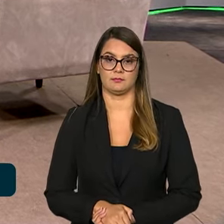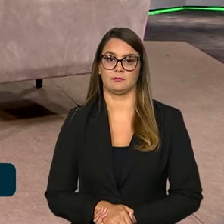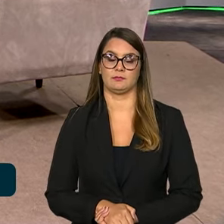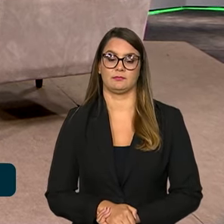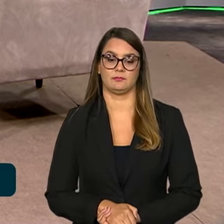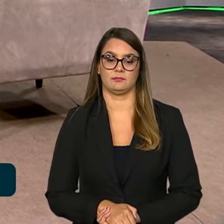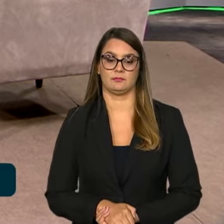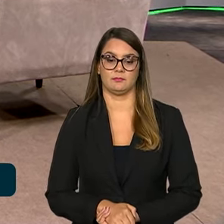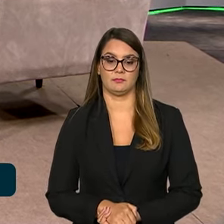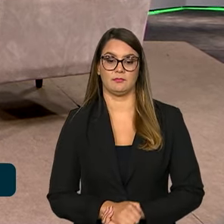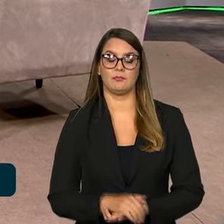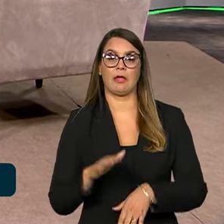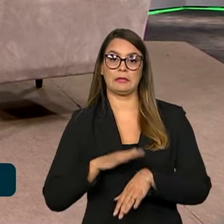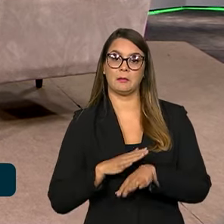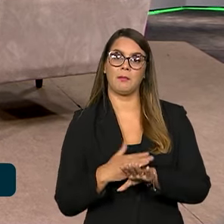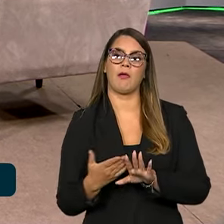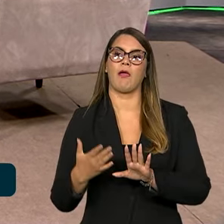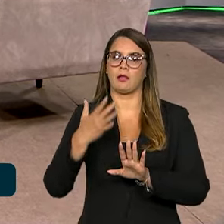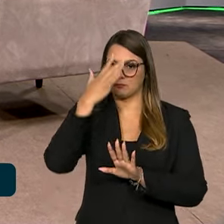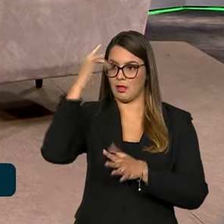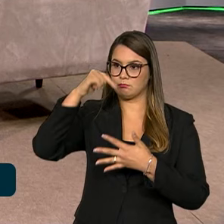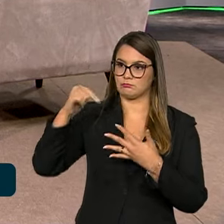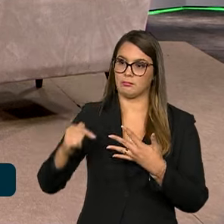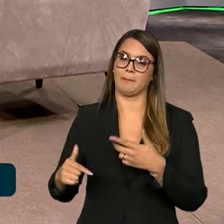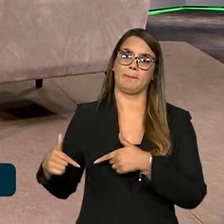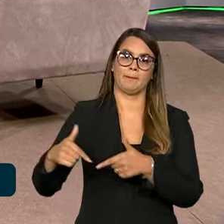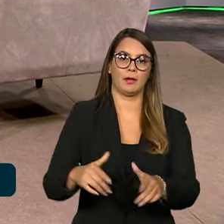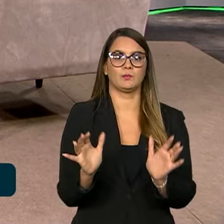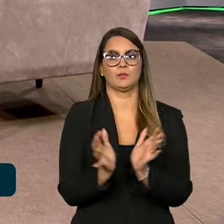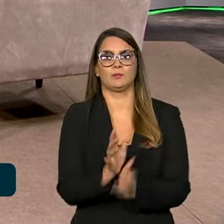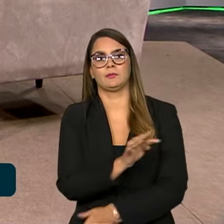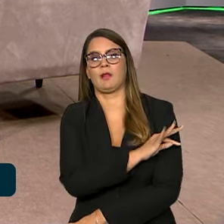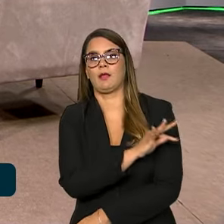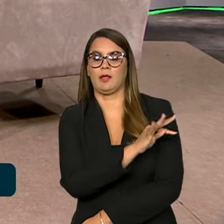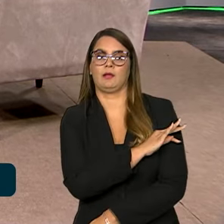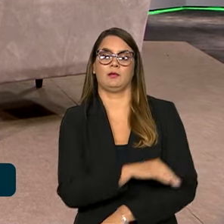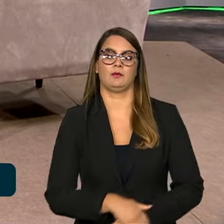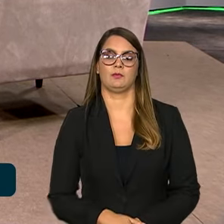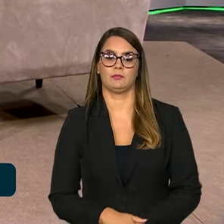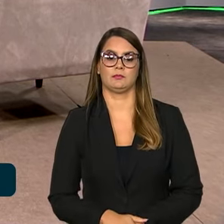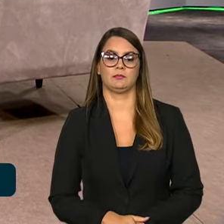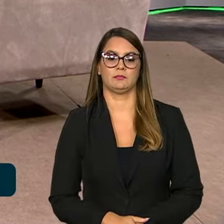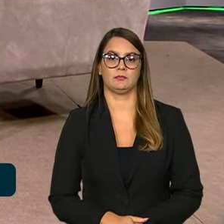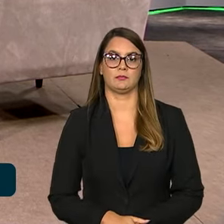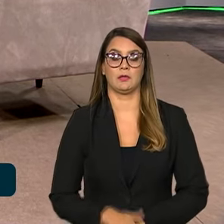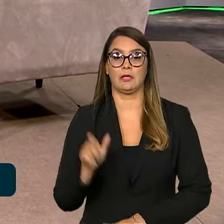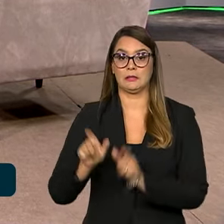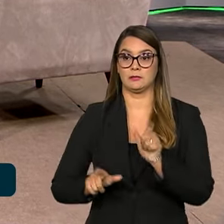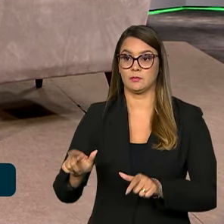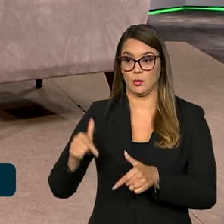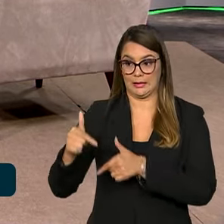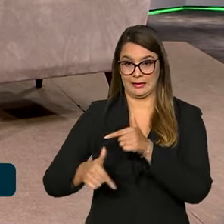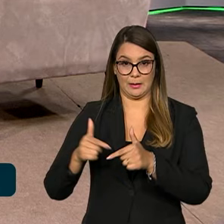os os atores das das áreas técnicas as aqueles que trabalham